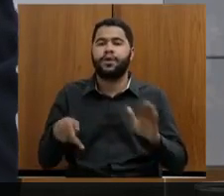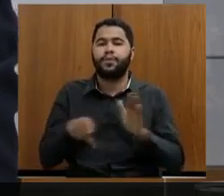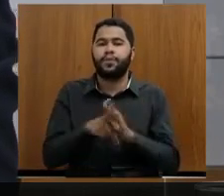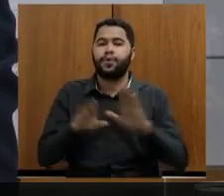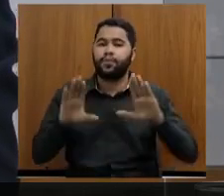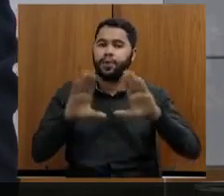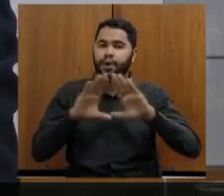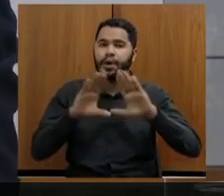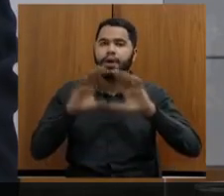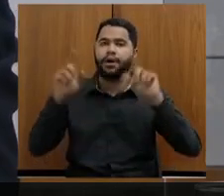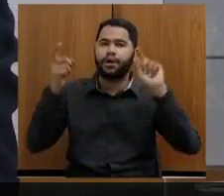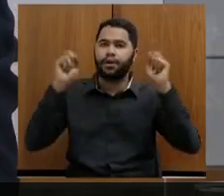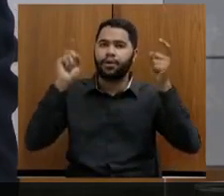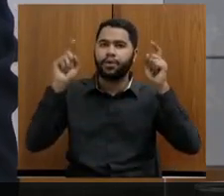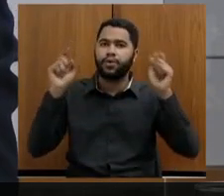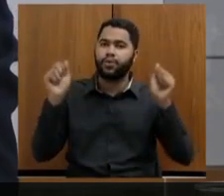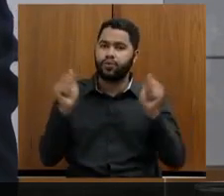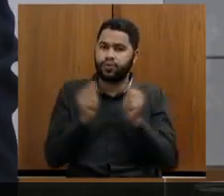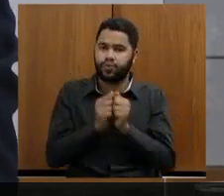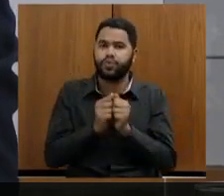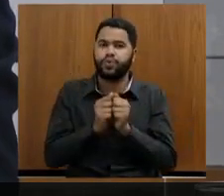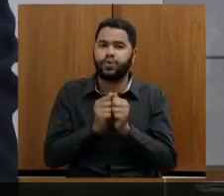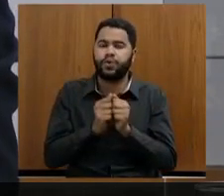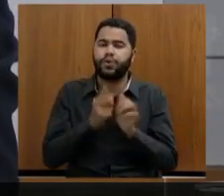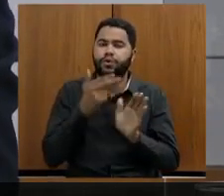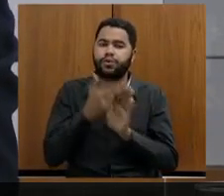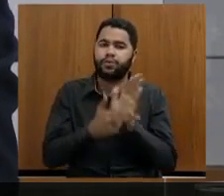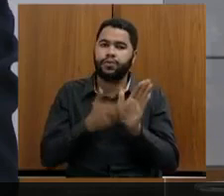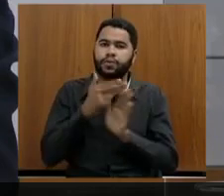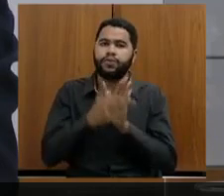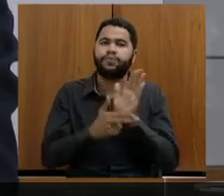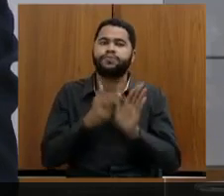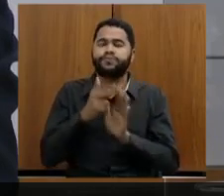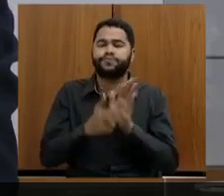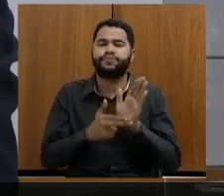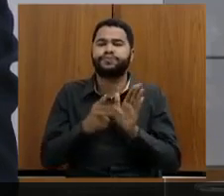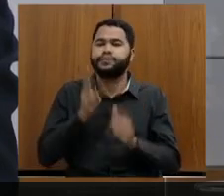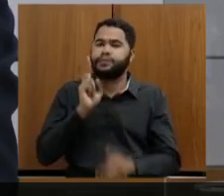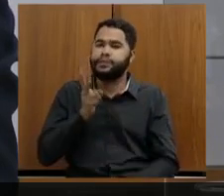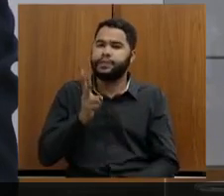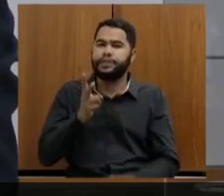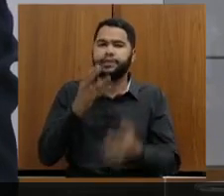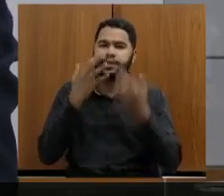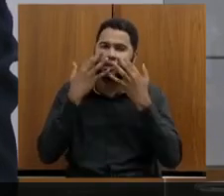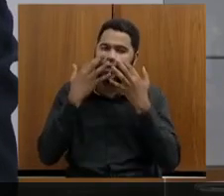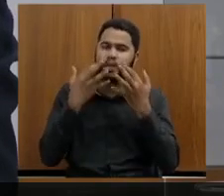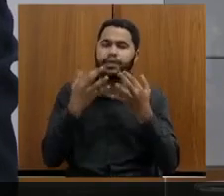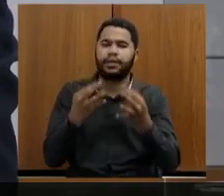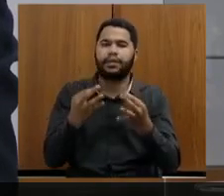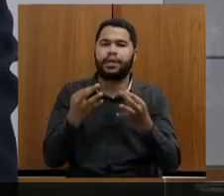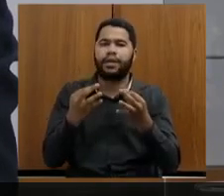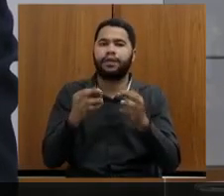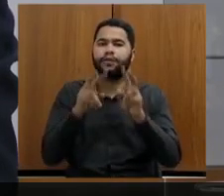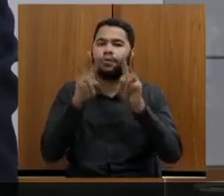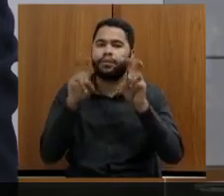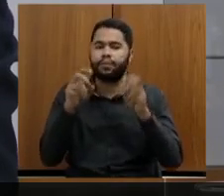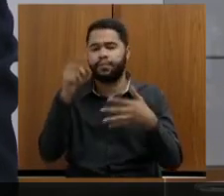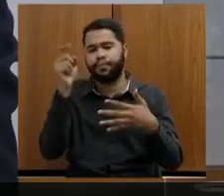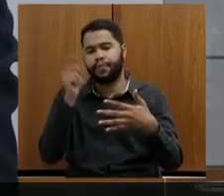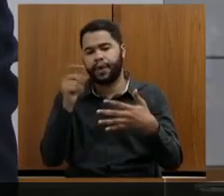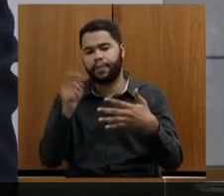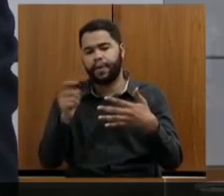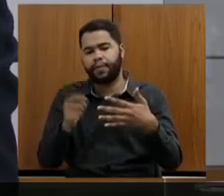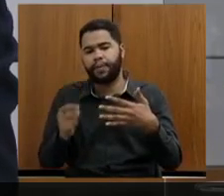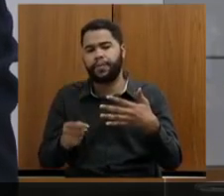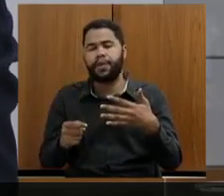fez uma reunião conjunta com comissão de ferrovias Deputado sargento Rodrigues sempre tão atento nessa Nessas questões